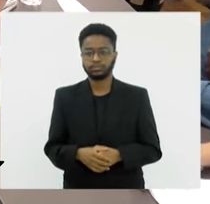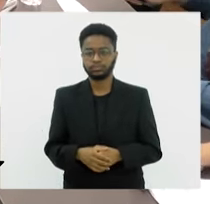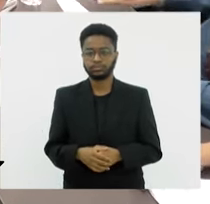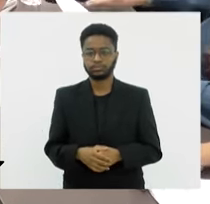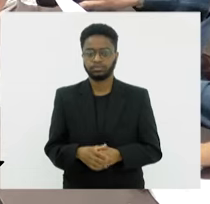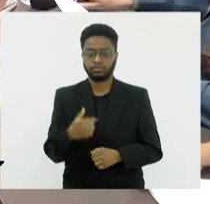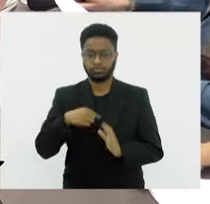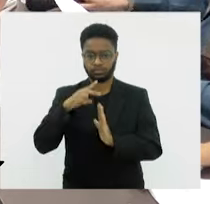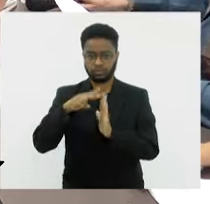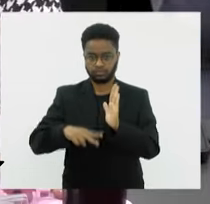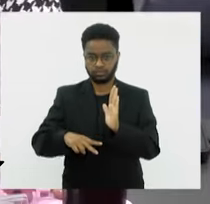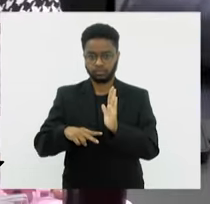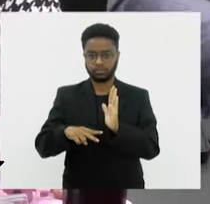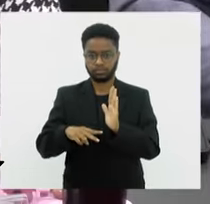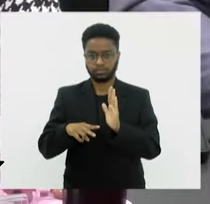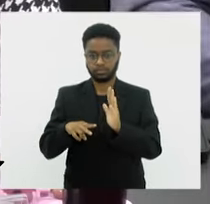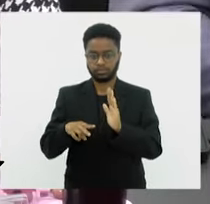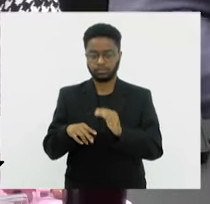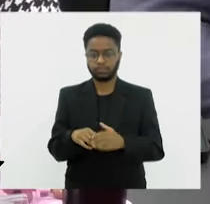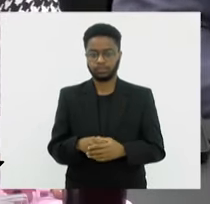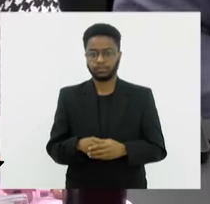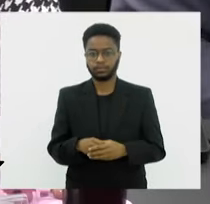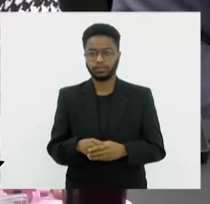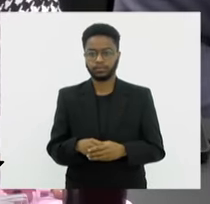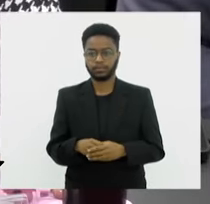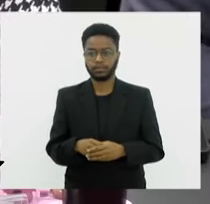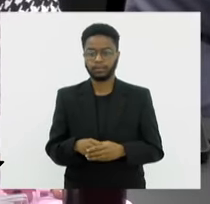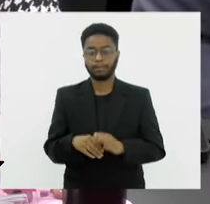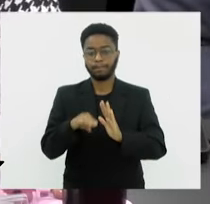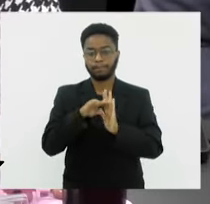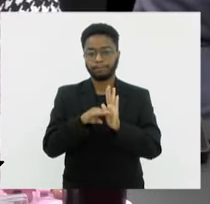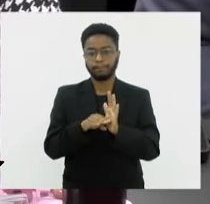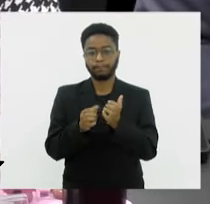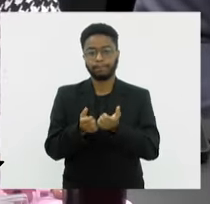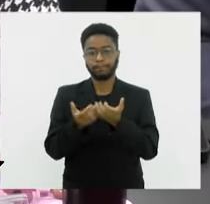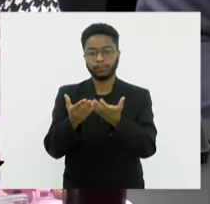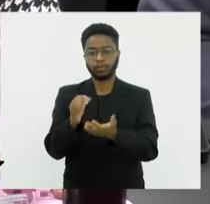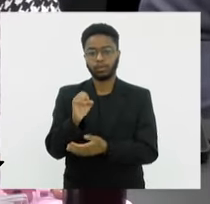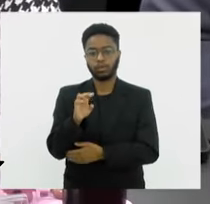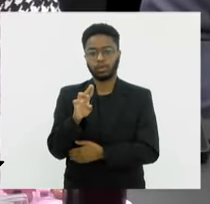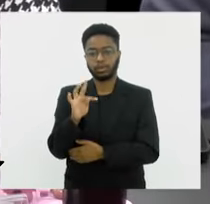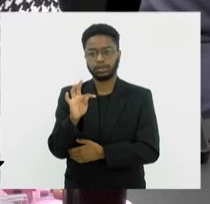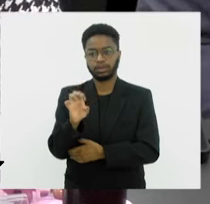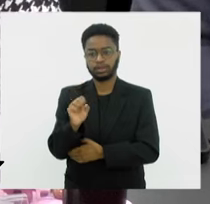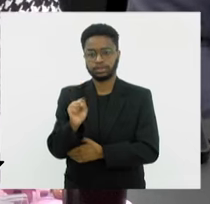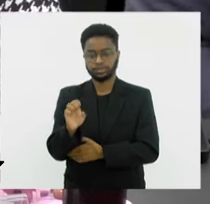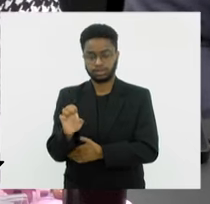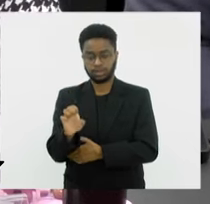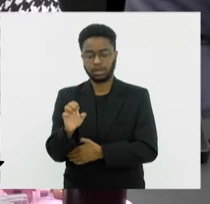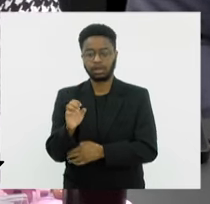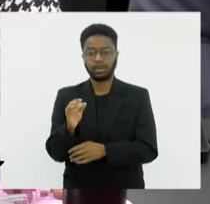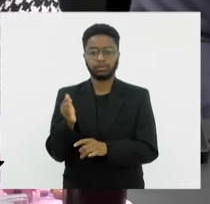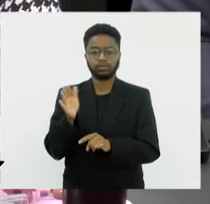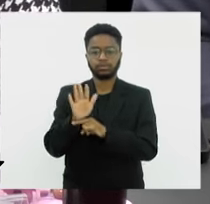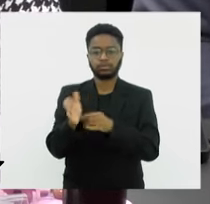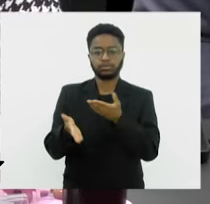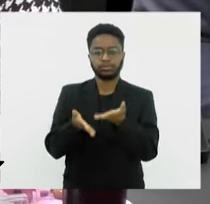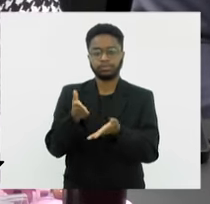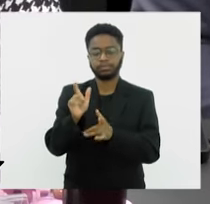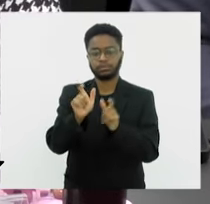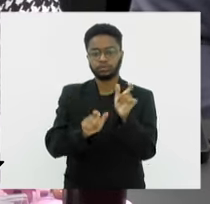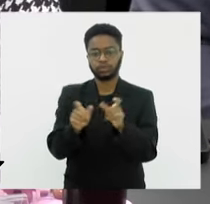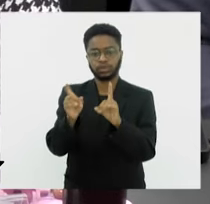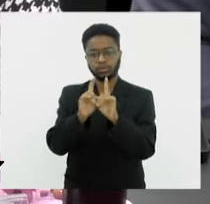Vou ler aqui a emenda, tá? O programa de distribuição de órteses, próteses ortopédicas e aparelhos locomotores para atendimento às pessoas com